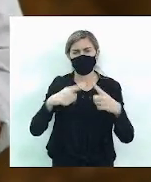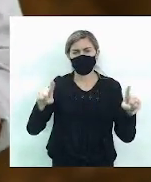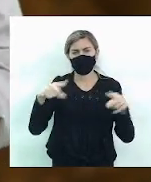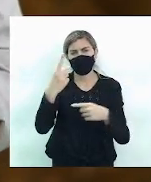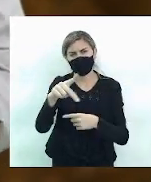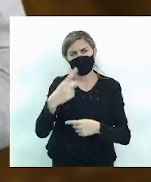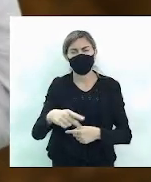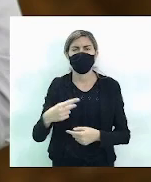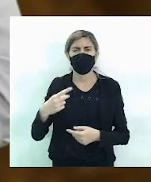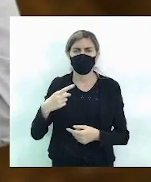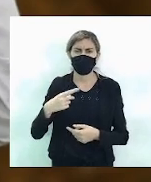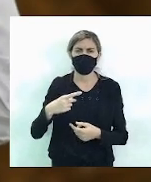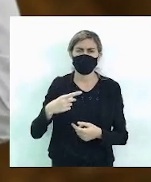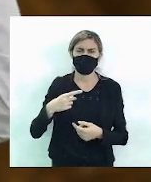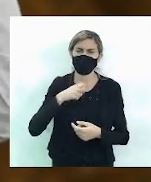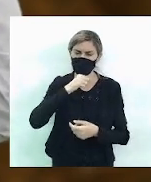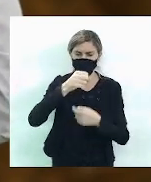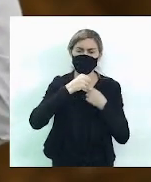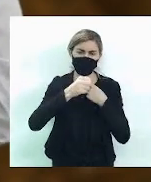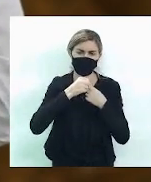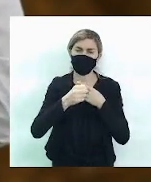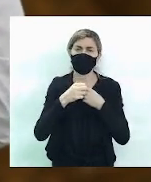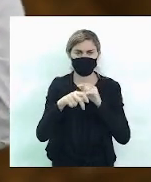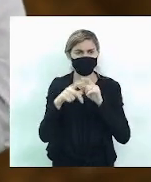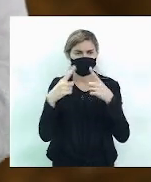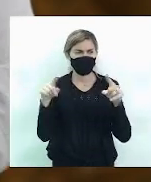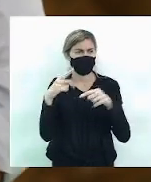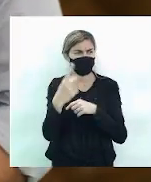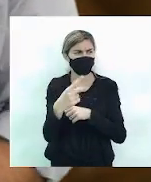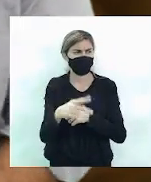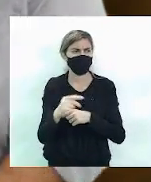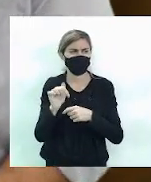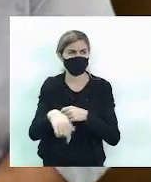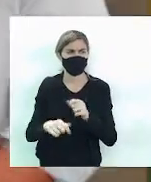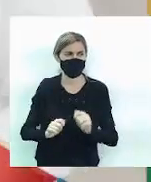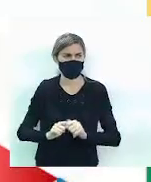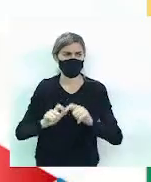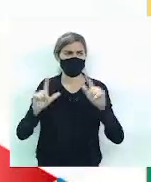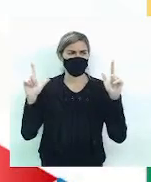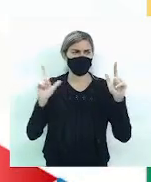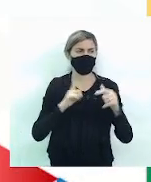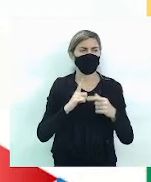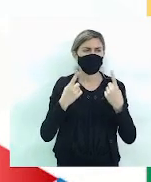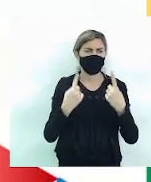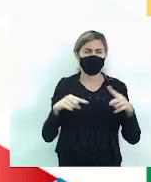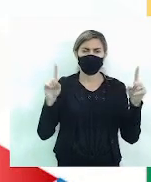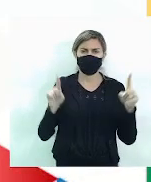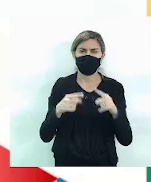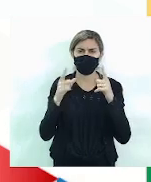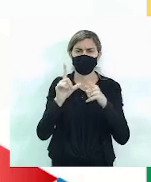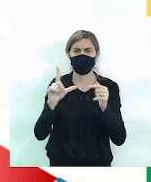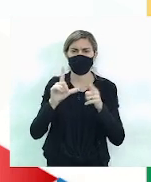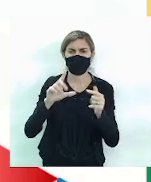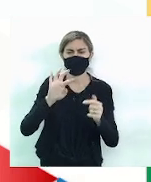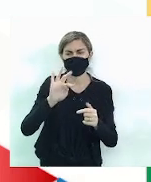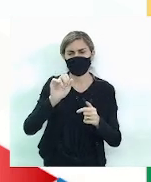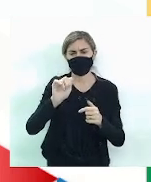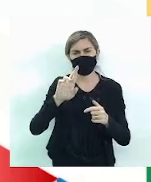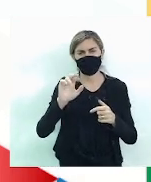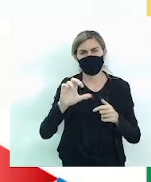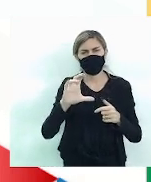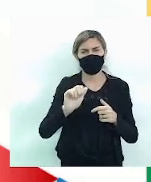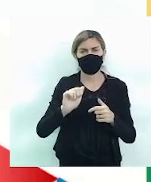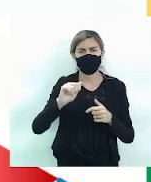regravaram músicas de Petrúcio. Aqui na tela nós temos uma música, né? A letra de Tareco e Mariola. Vamos